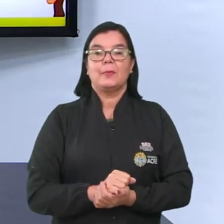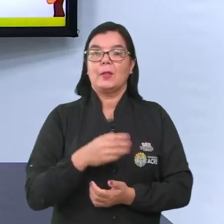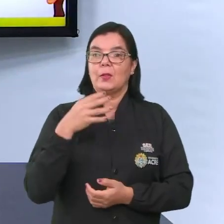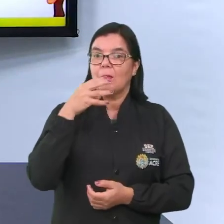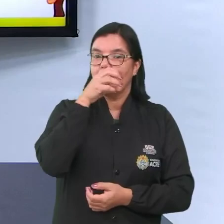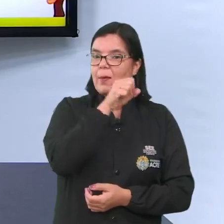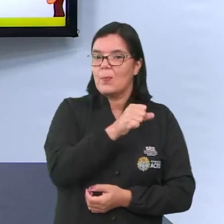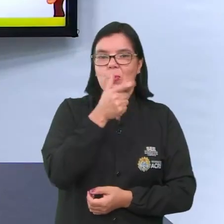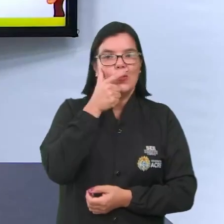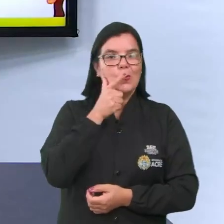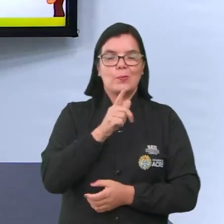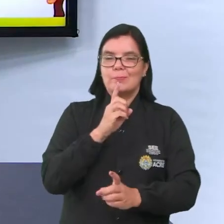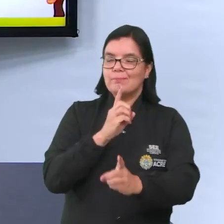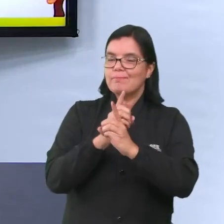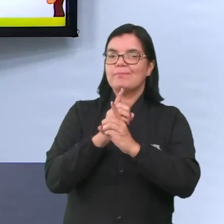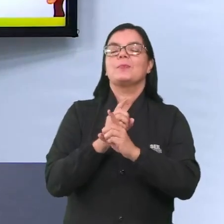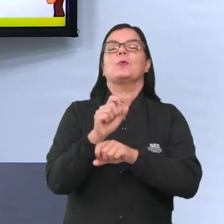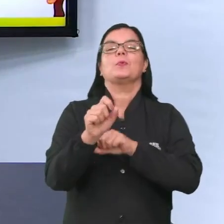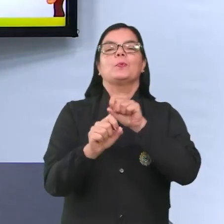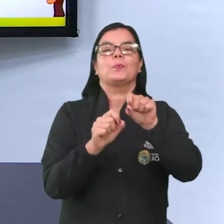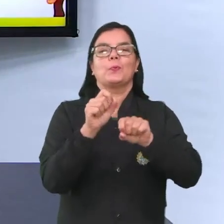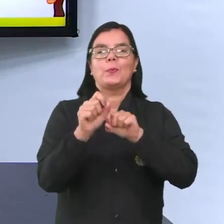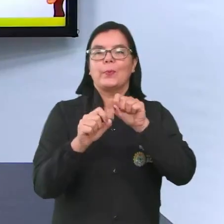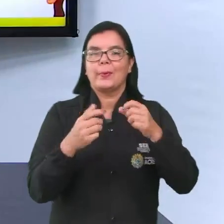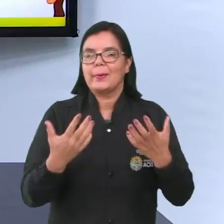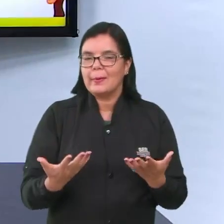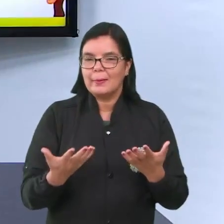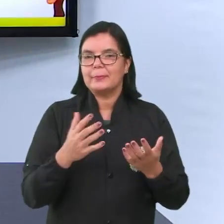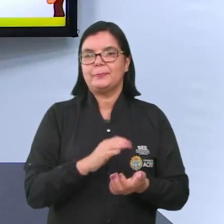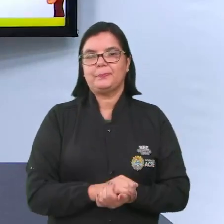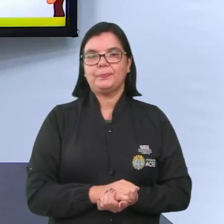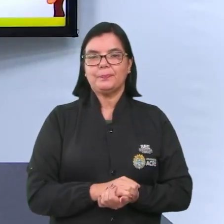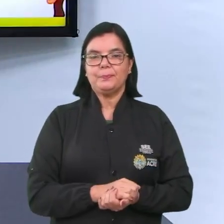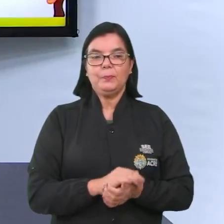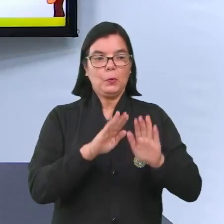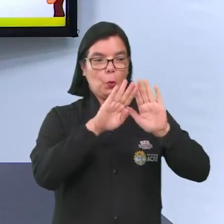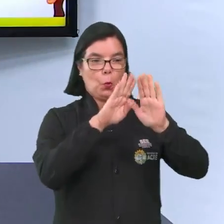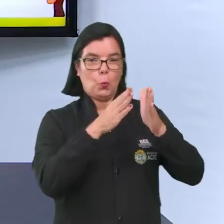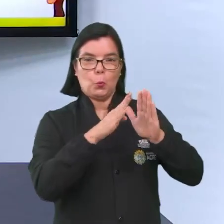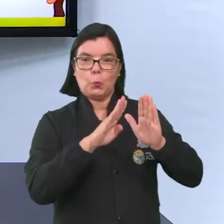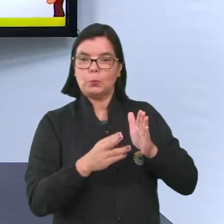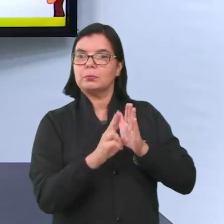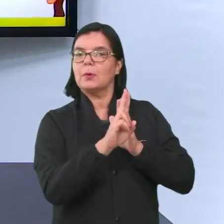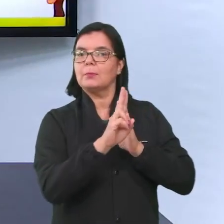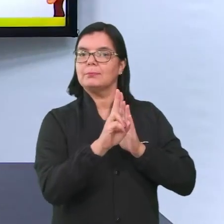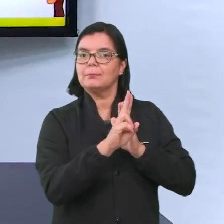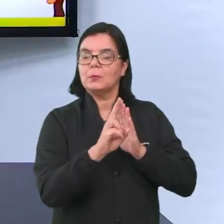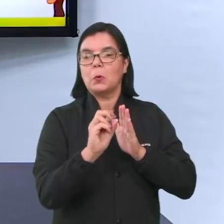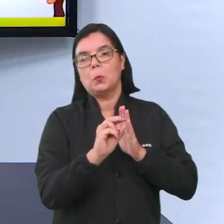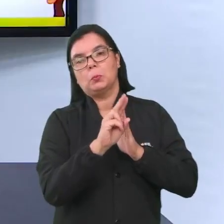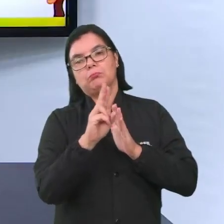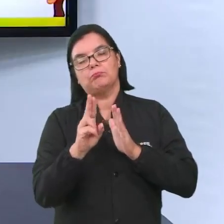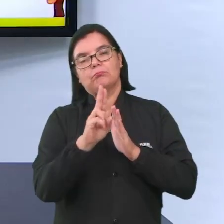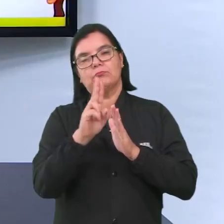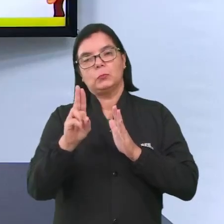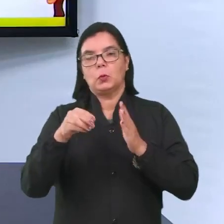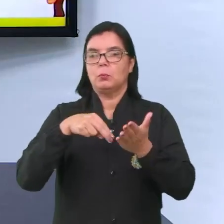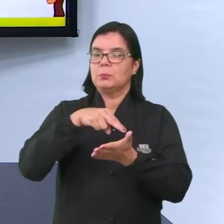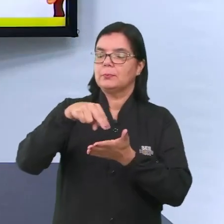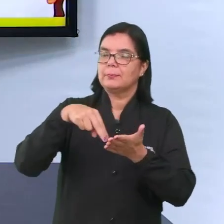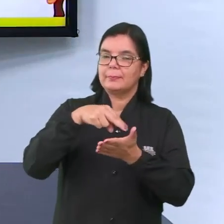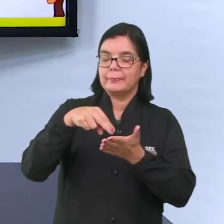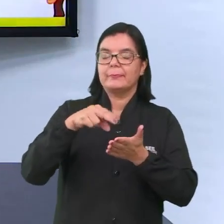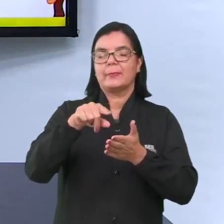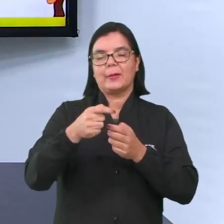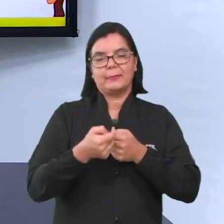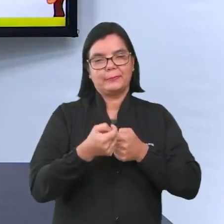repente você não consegue identificar aí o que é uma escultura, o nome de uma escultura ou o nome de uma dança, então já